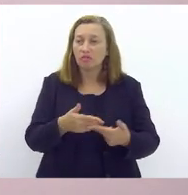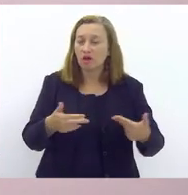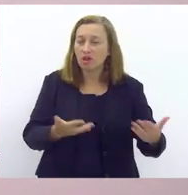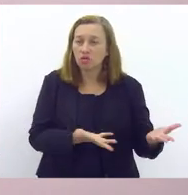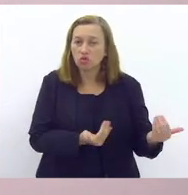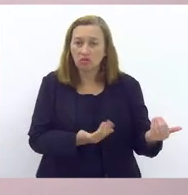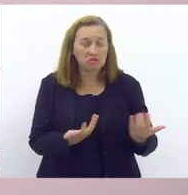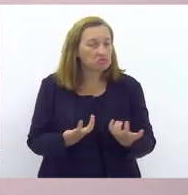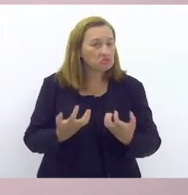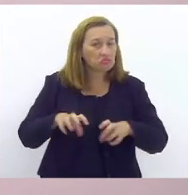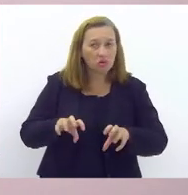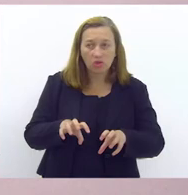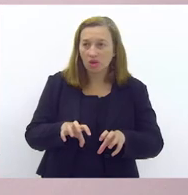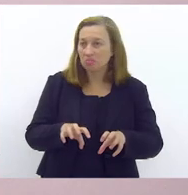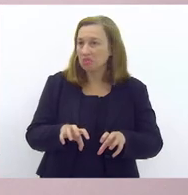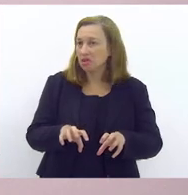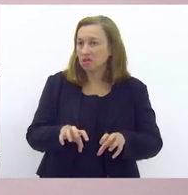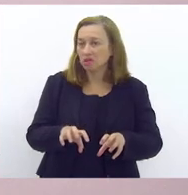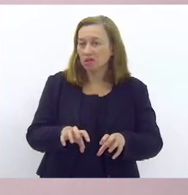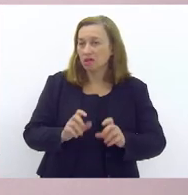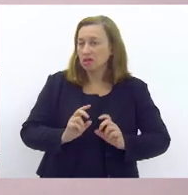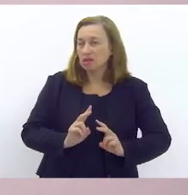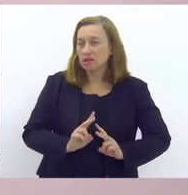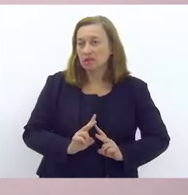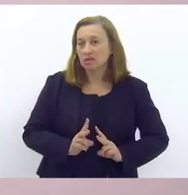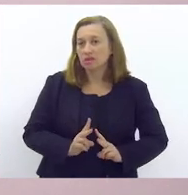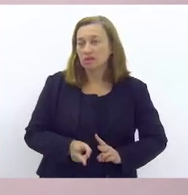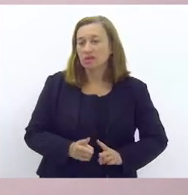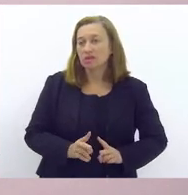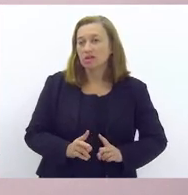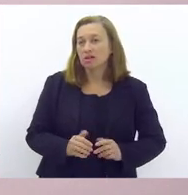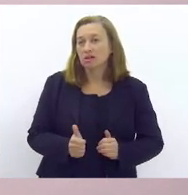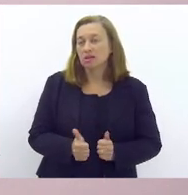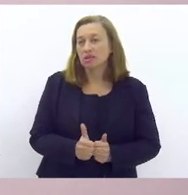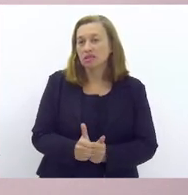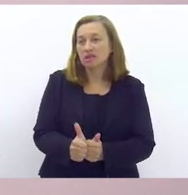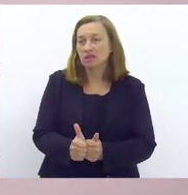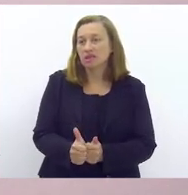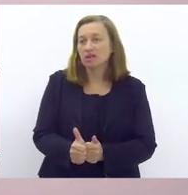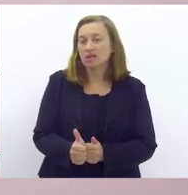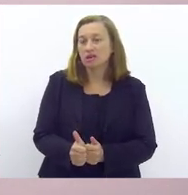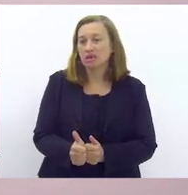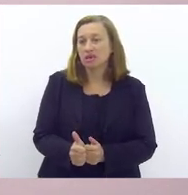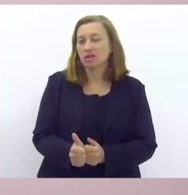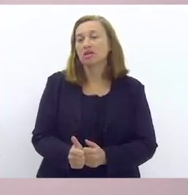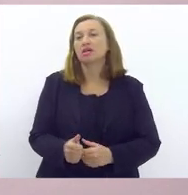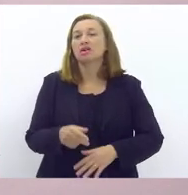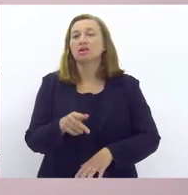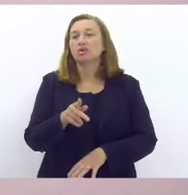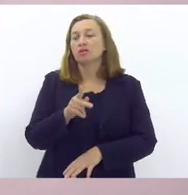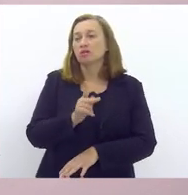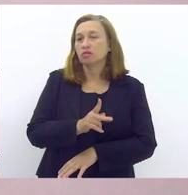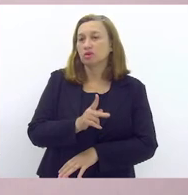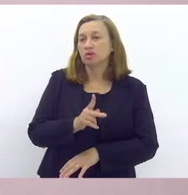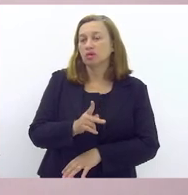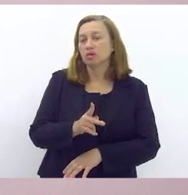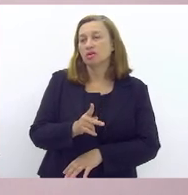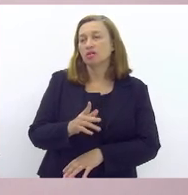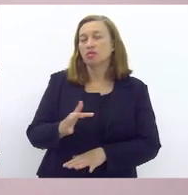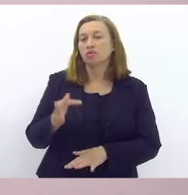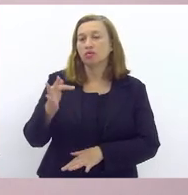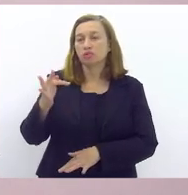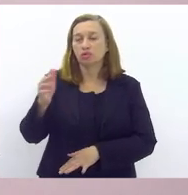não querem mais seguir a carreira do magistério. Diante de tantas obrigações